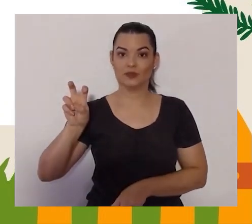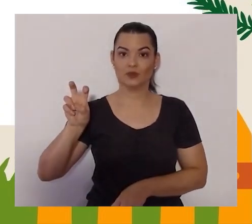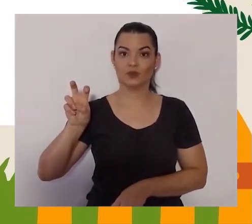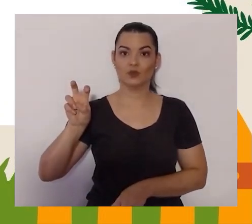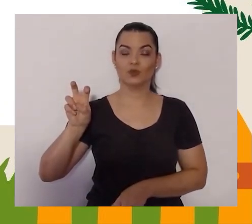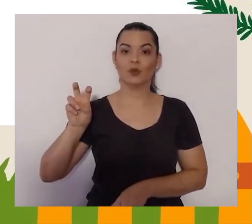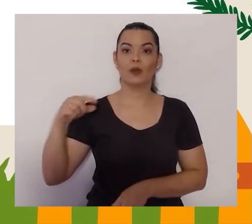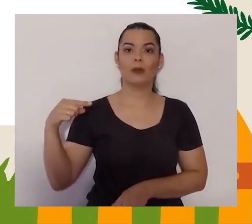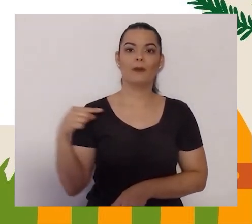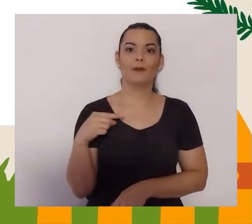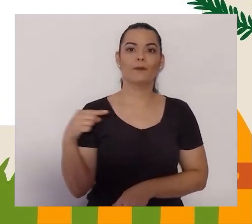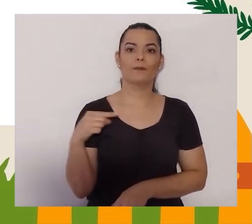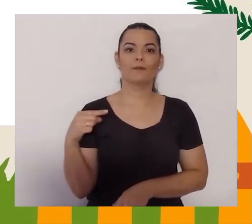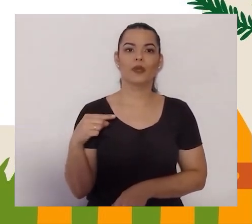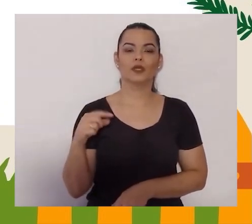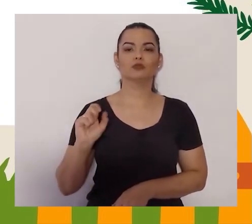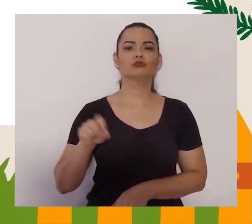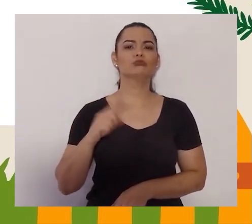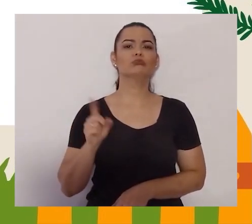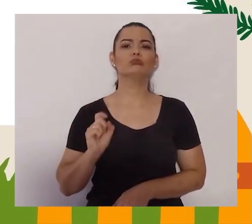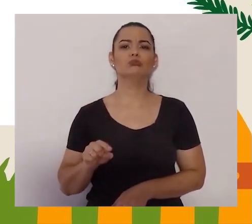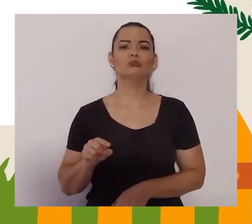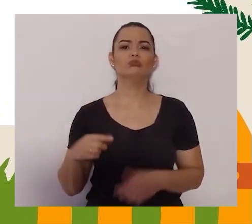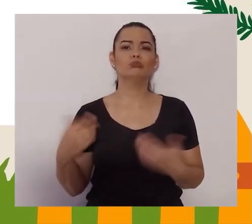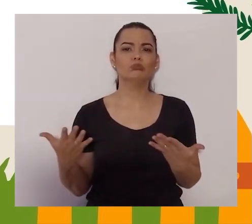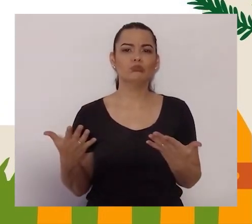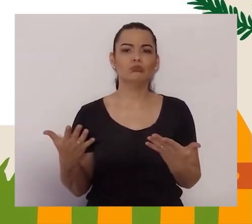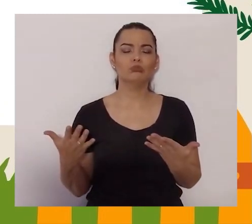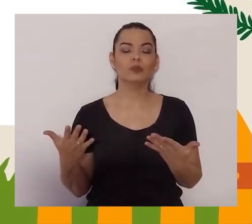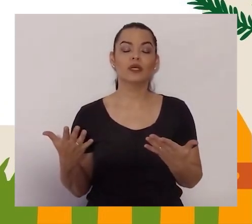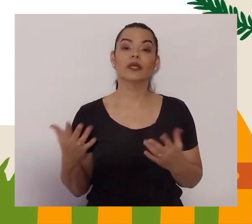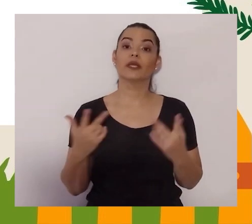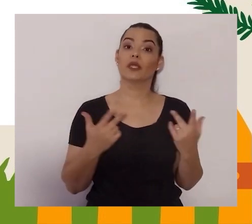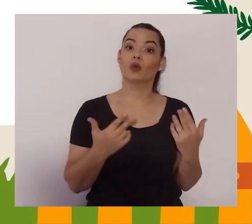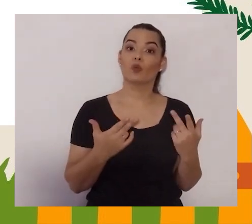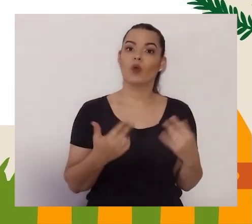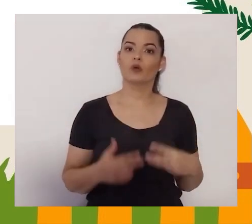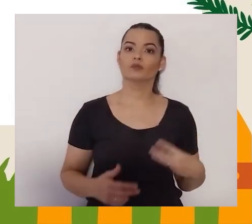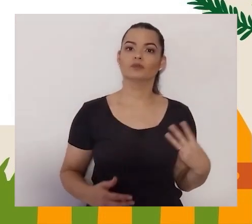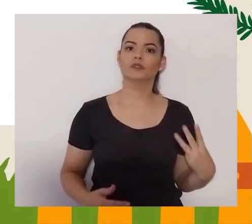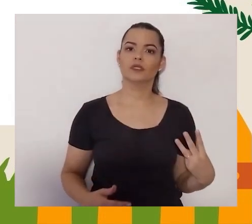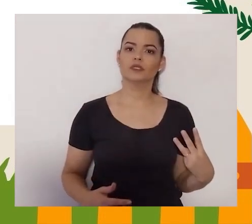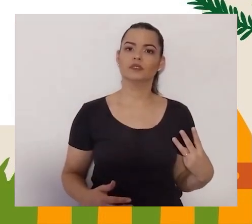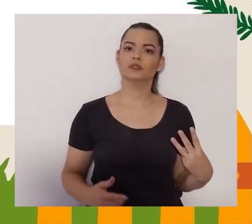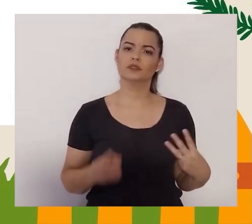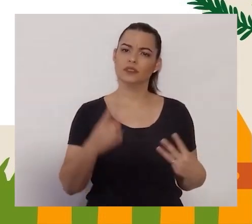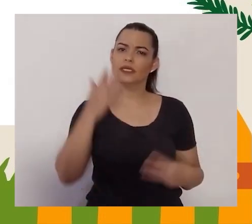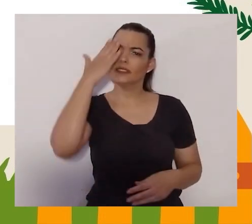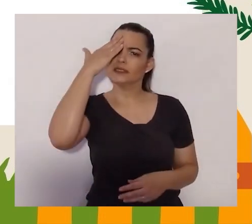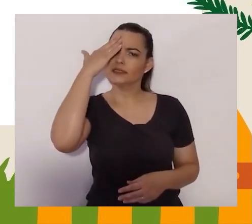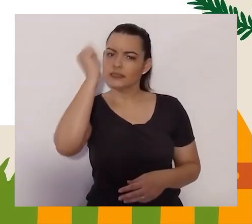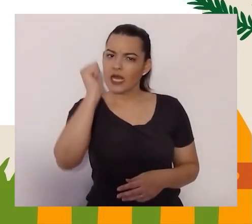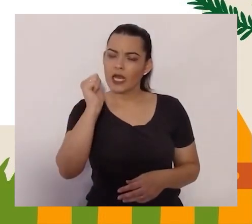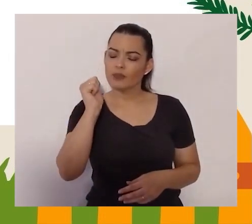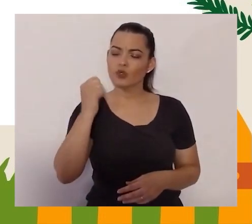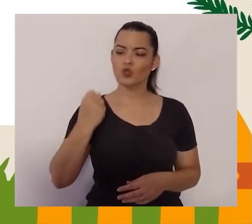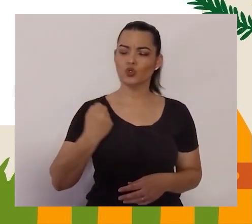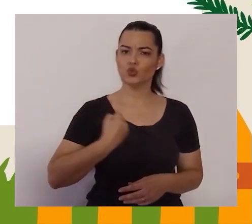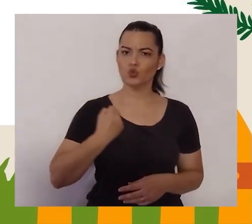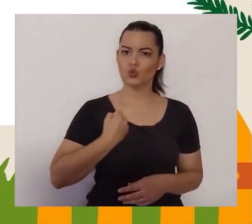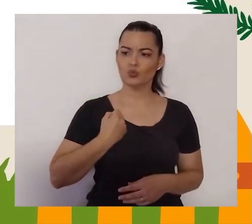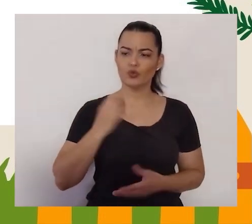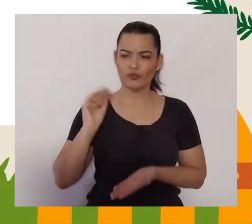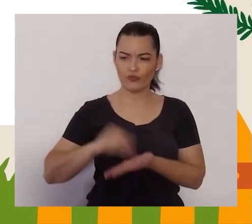menos ponto de interrogação igual a 3. Você sabe qual é o